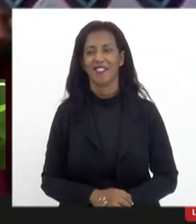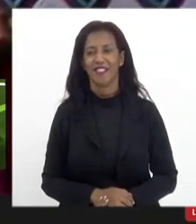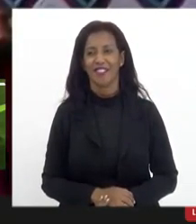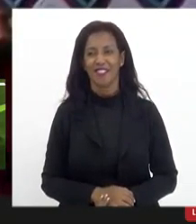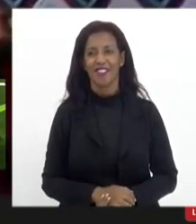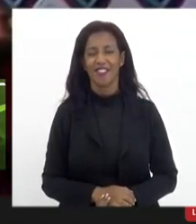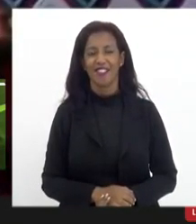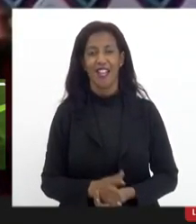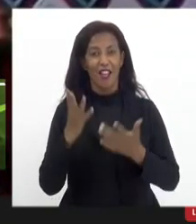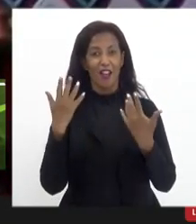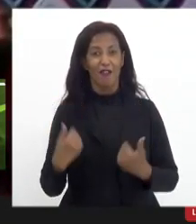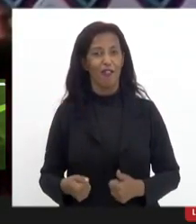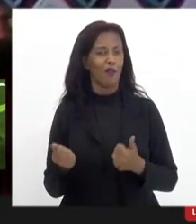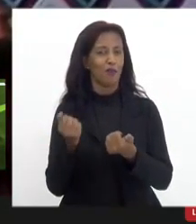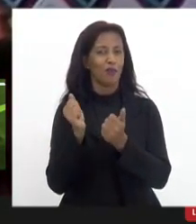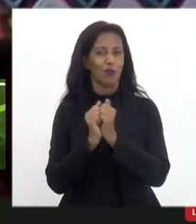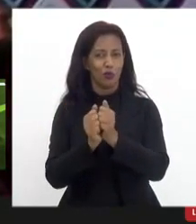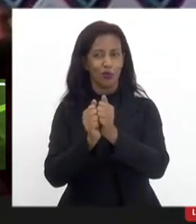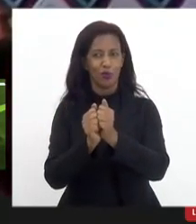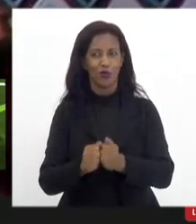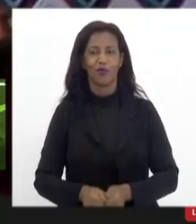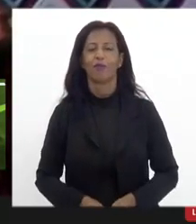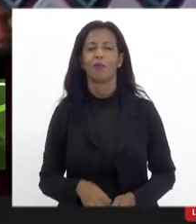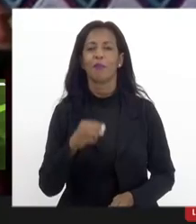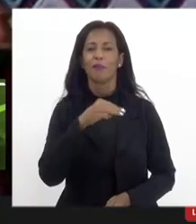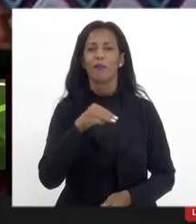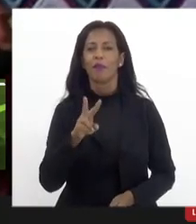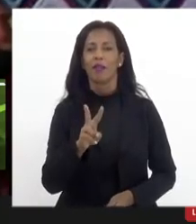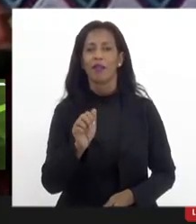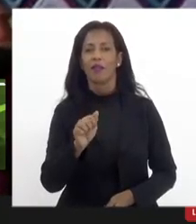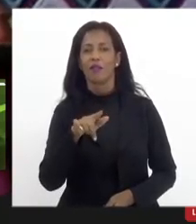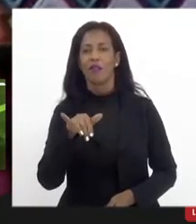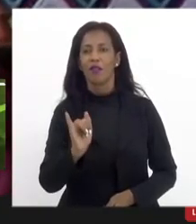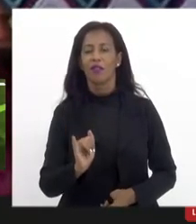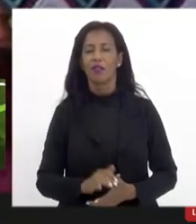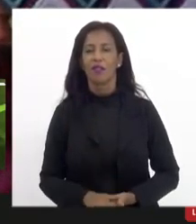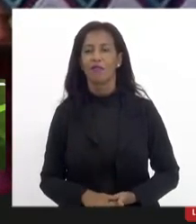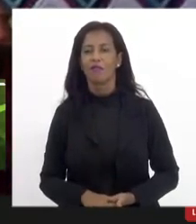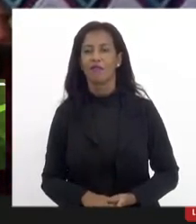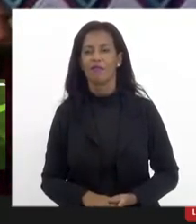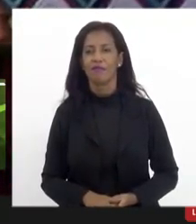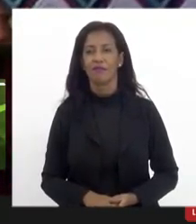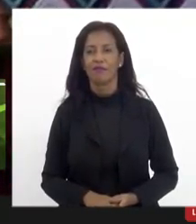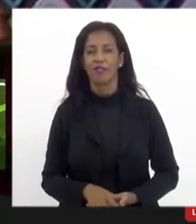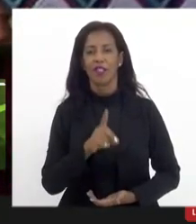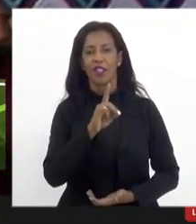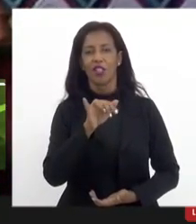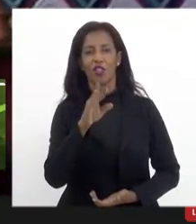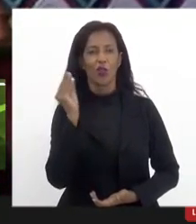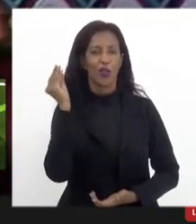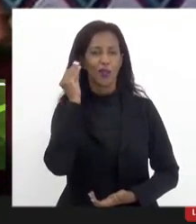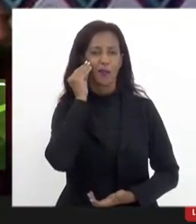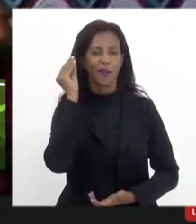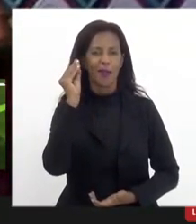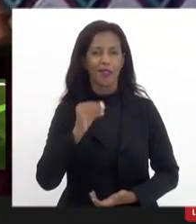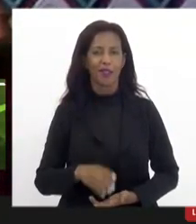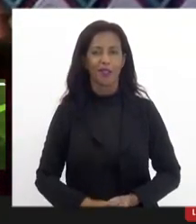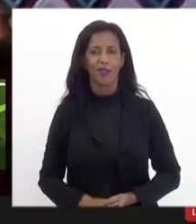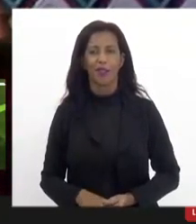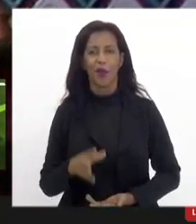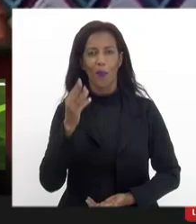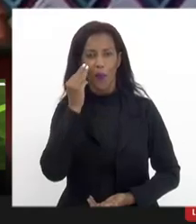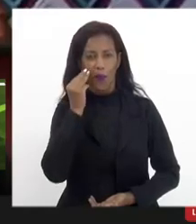nossa carroça. Abraço grande, mestre Evalci. Seguimos em luta. Dione, um beijo. Mônica,